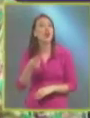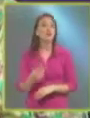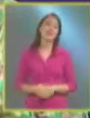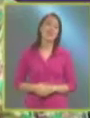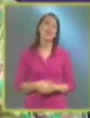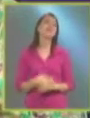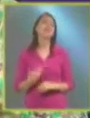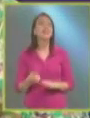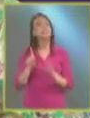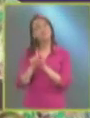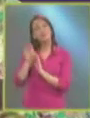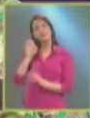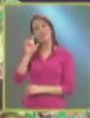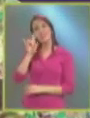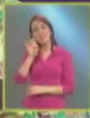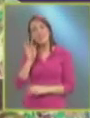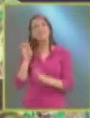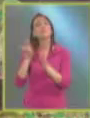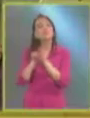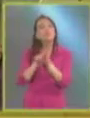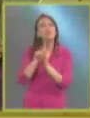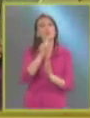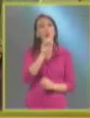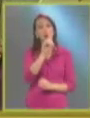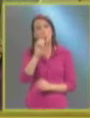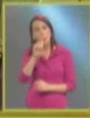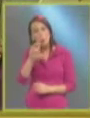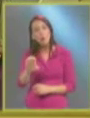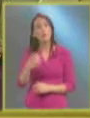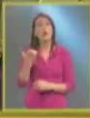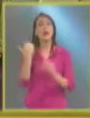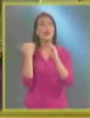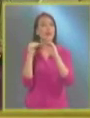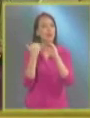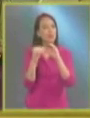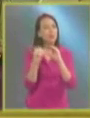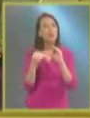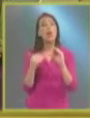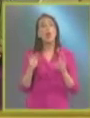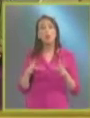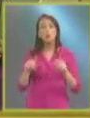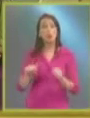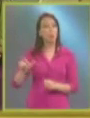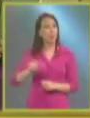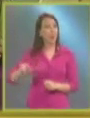escritora? Eu uso demais o Google, Roberta, e-mail. Quer dizer, gente, é tudo pela tecla demais. E